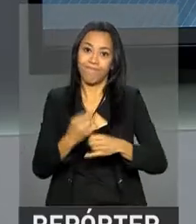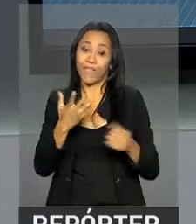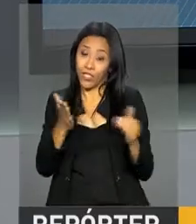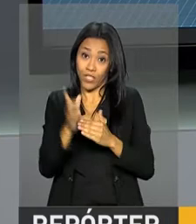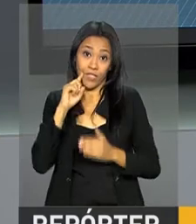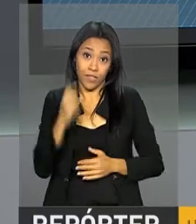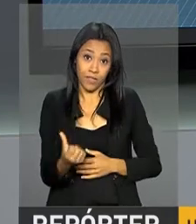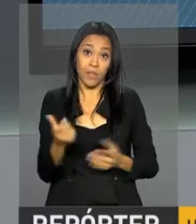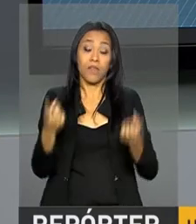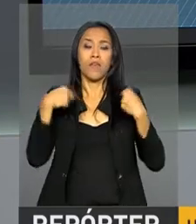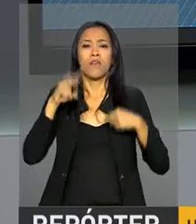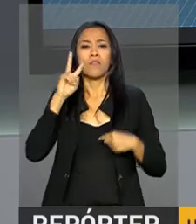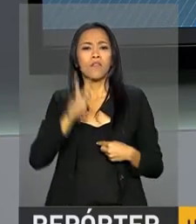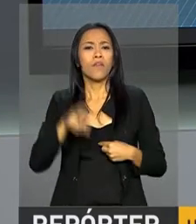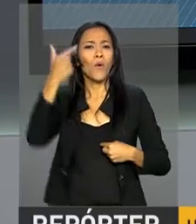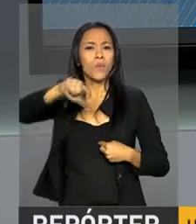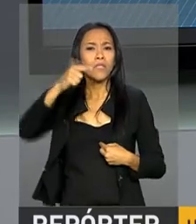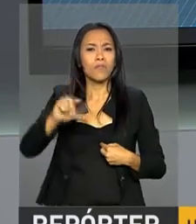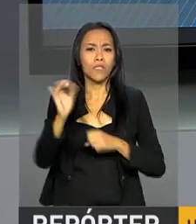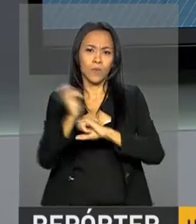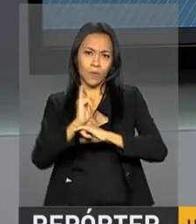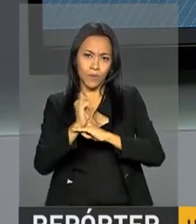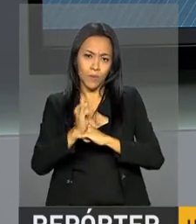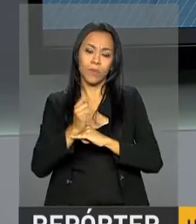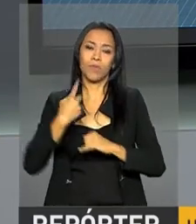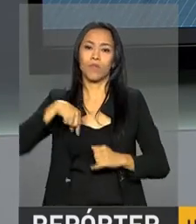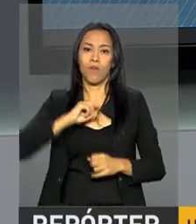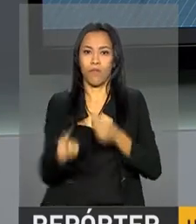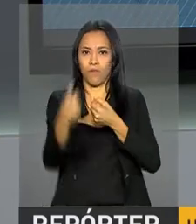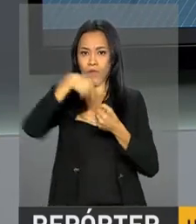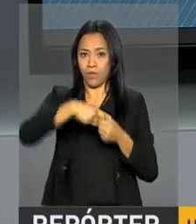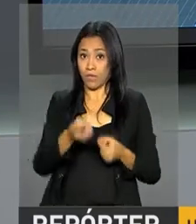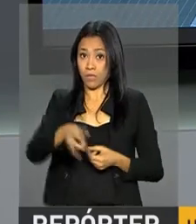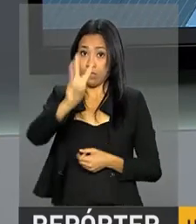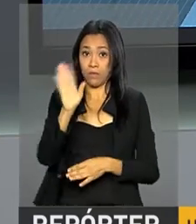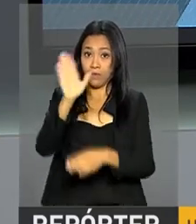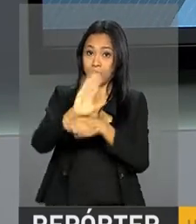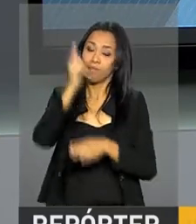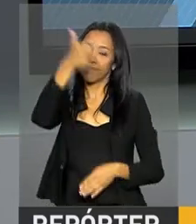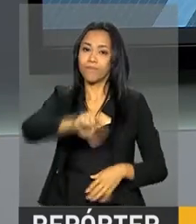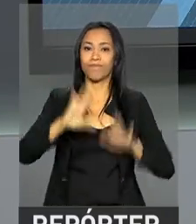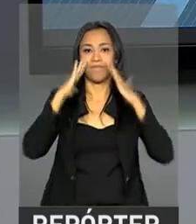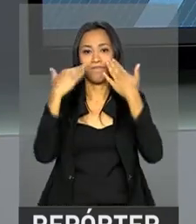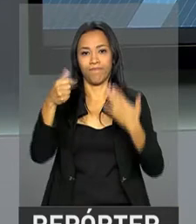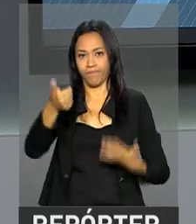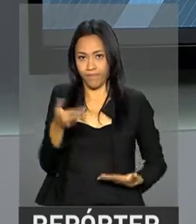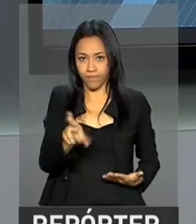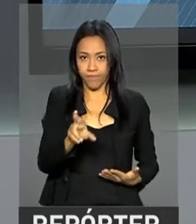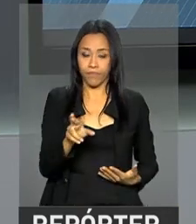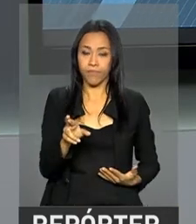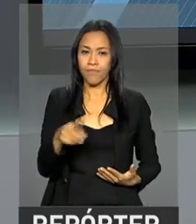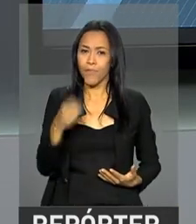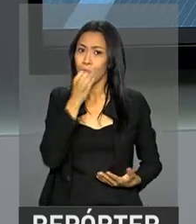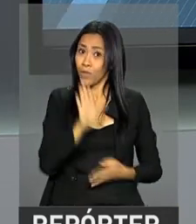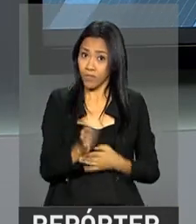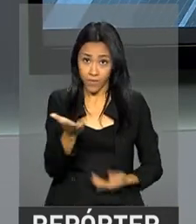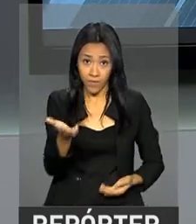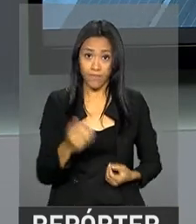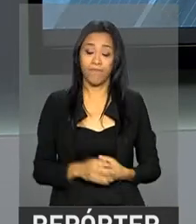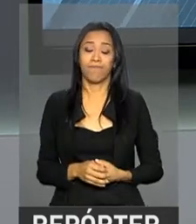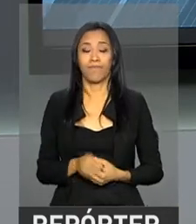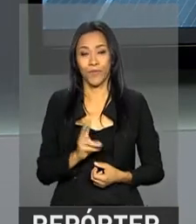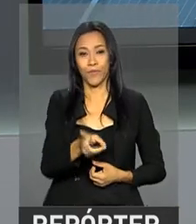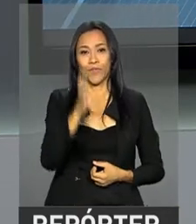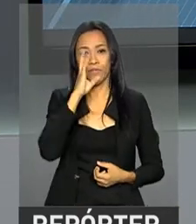você pode rever as reportagens no youtube nós voltamos às três da tarde na próxima edição do repórter nbr uma boa tarde pra você